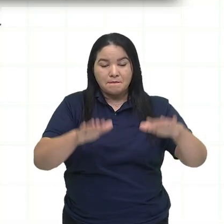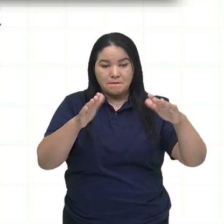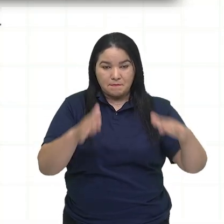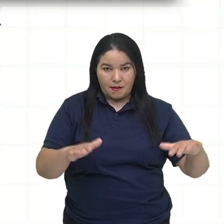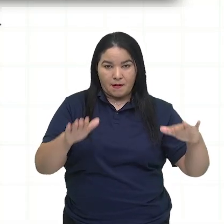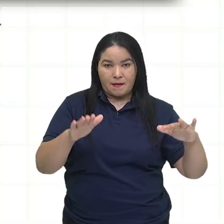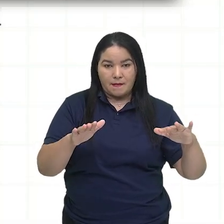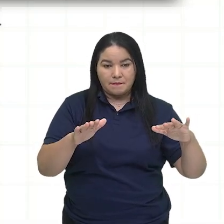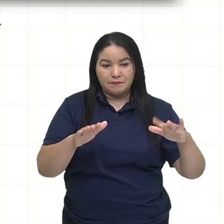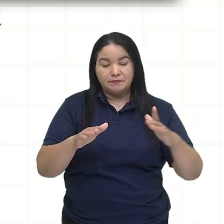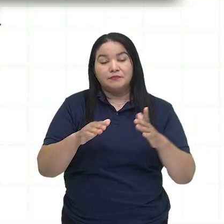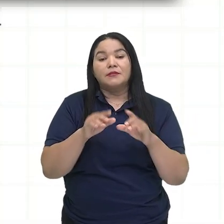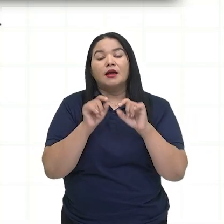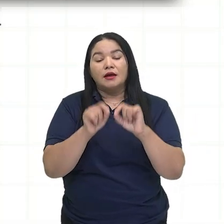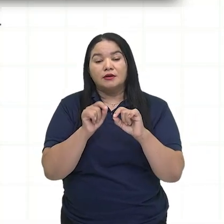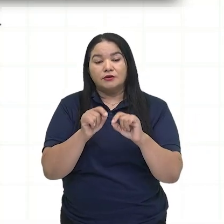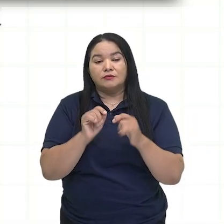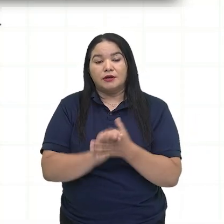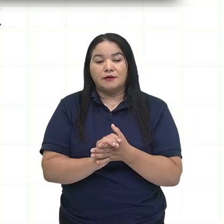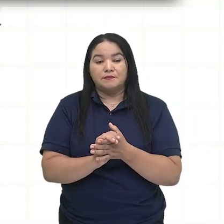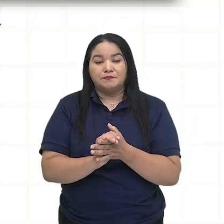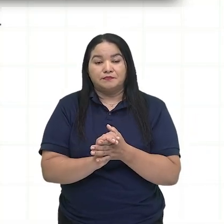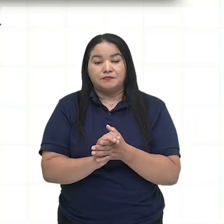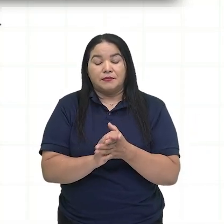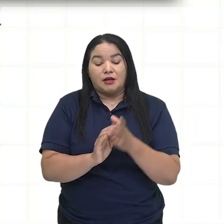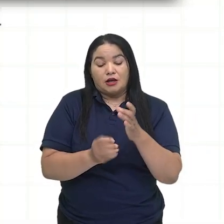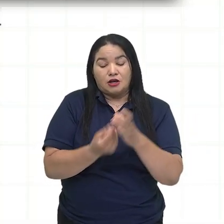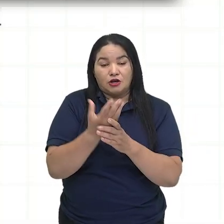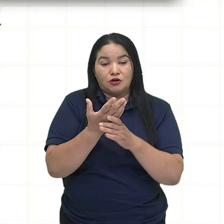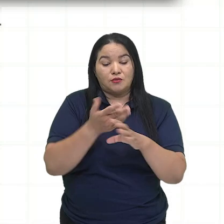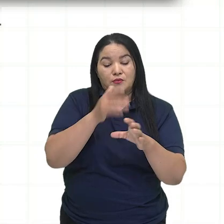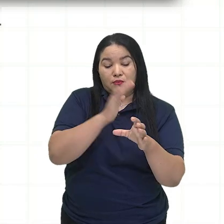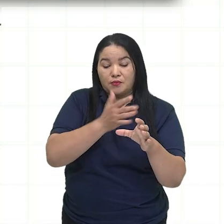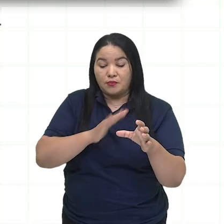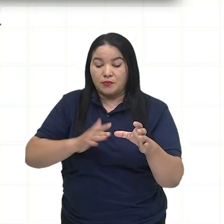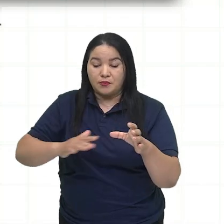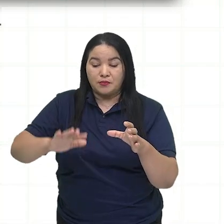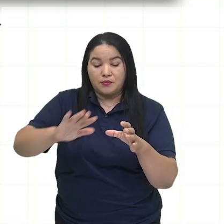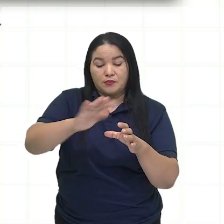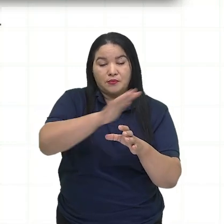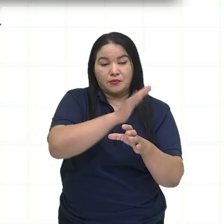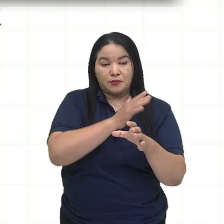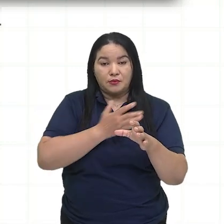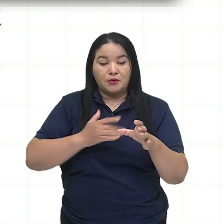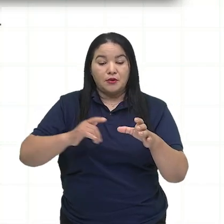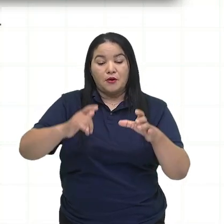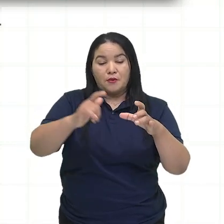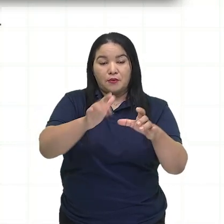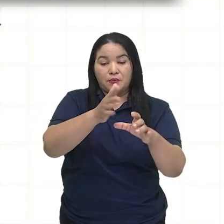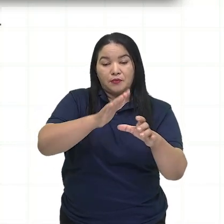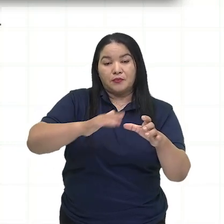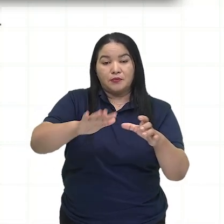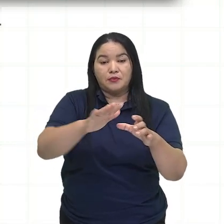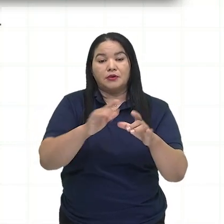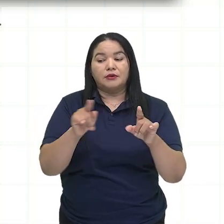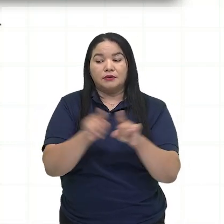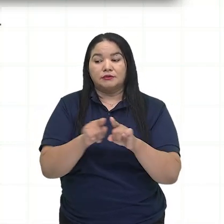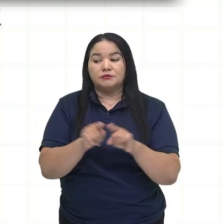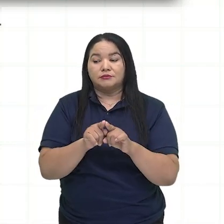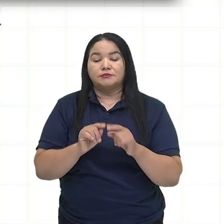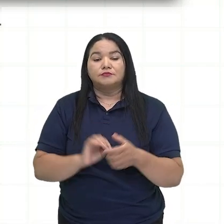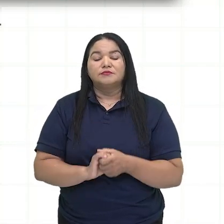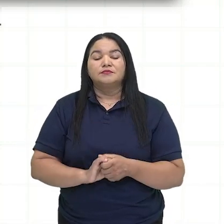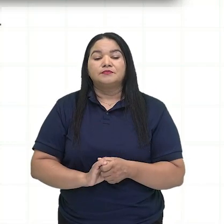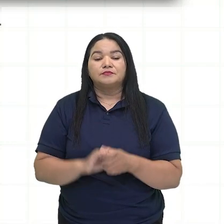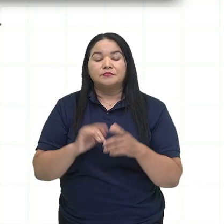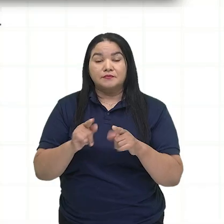E aí formou-se aqui, ó, lagos e pântanos. Mas com o surgimento